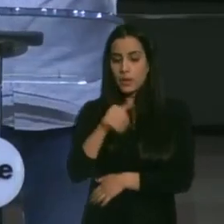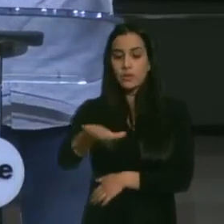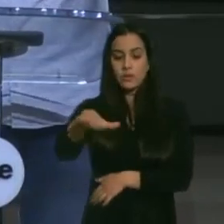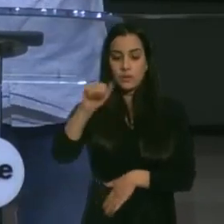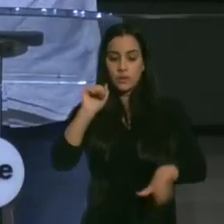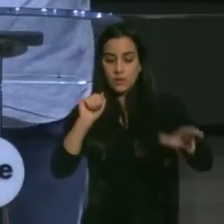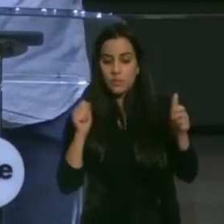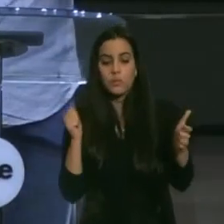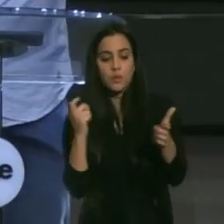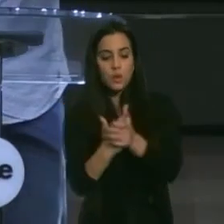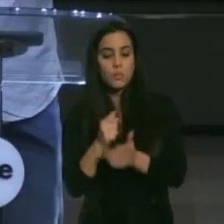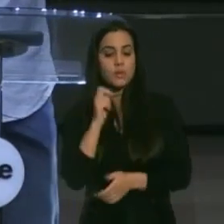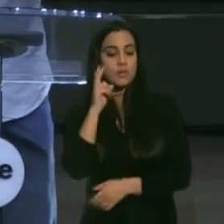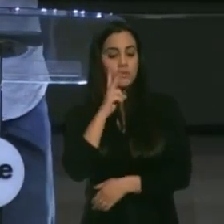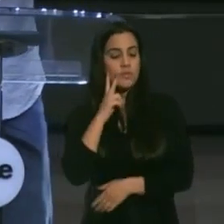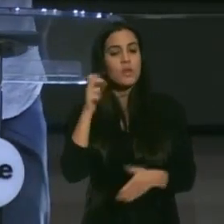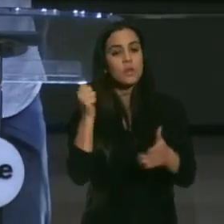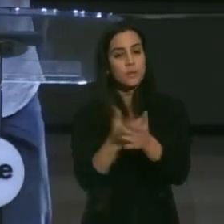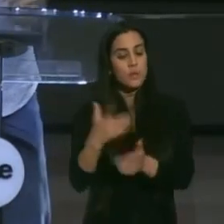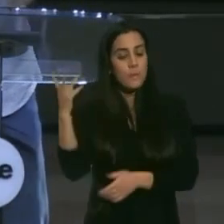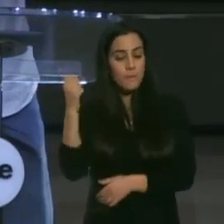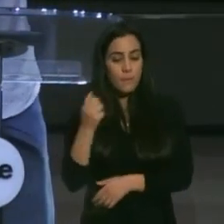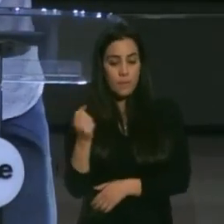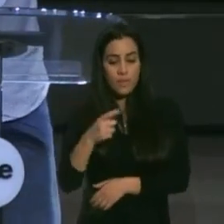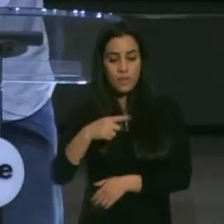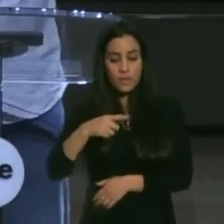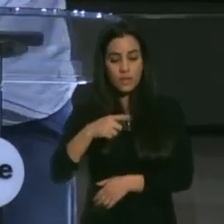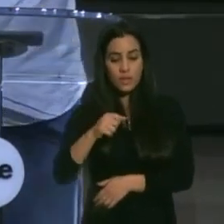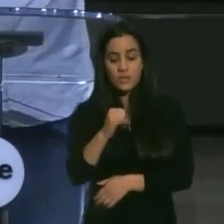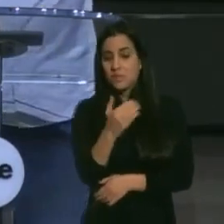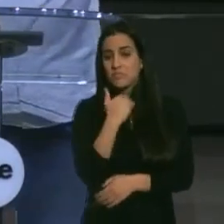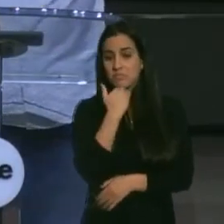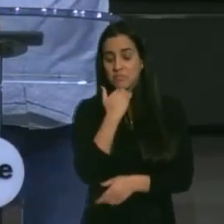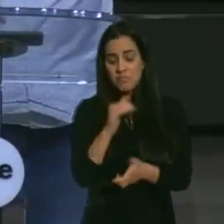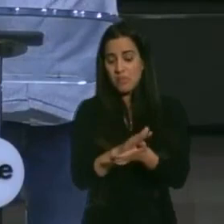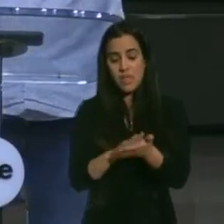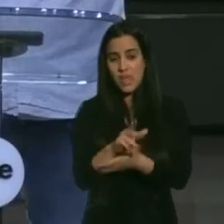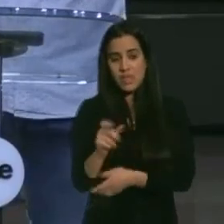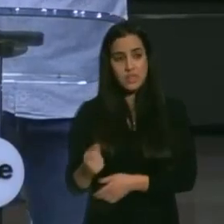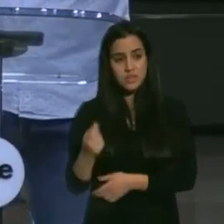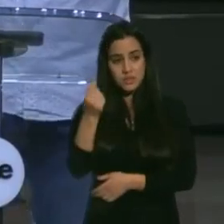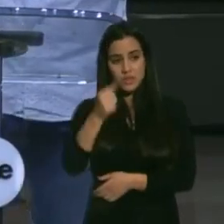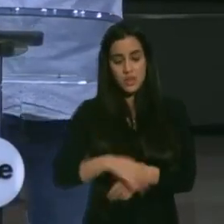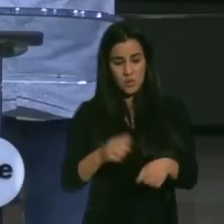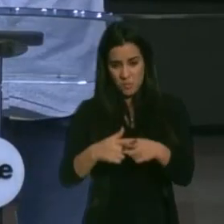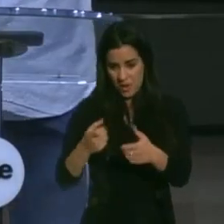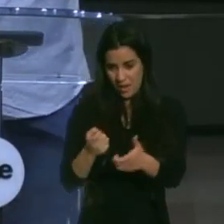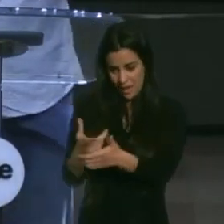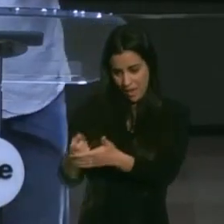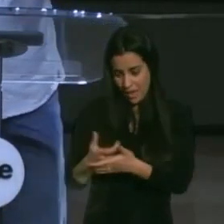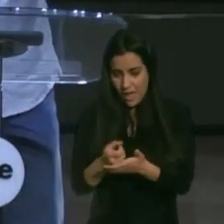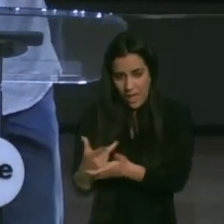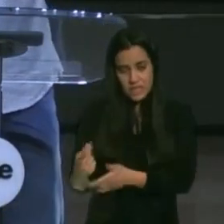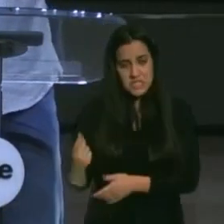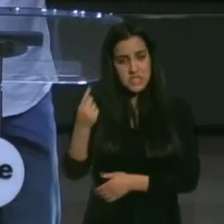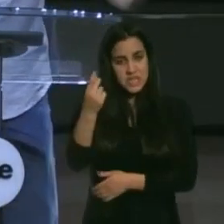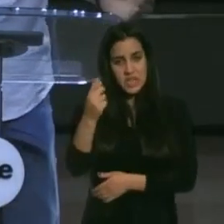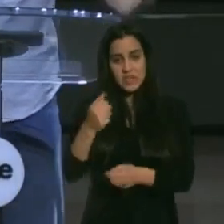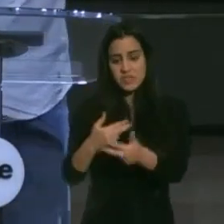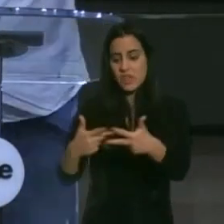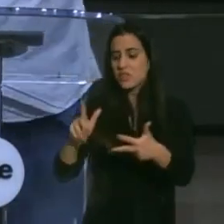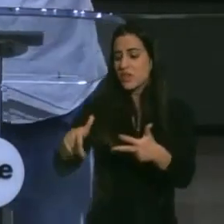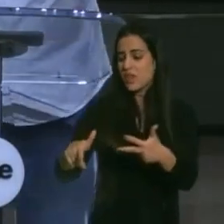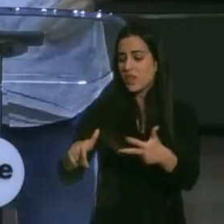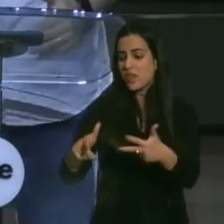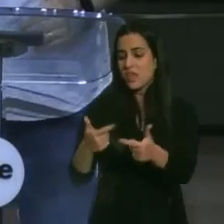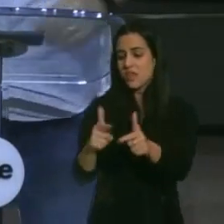Venham, comprem vinho e leite sem dinheiro e sem custo. Por que gastar dinheiro naquilo que não é pão